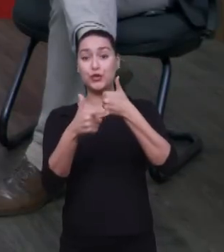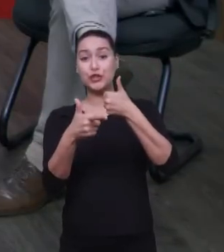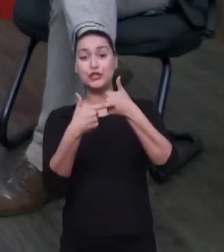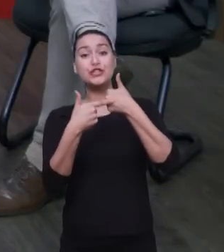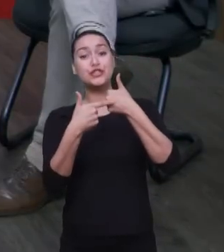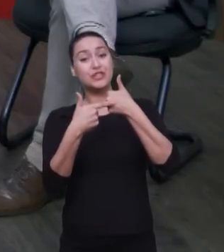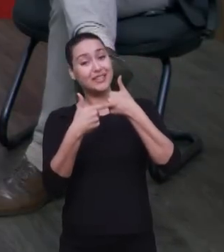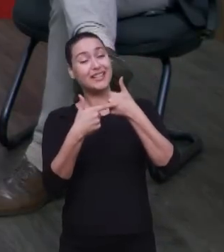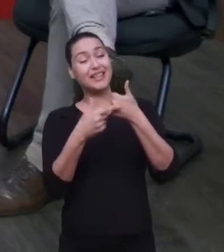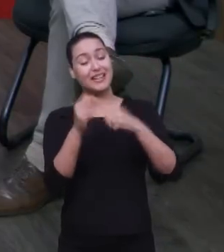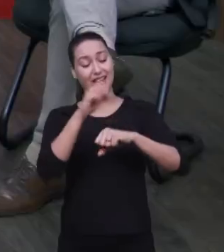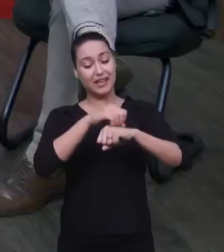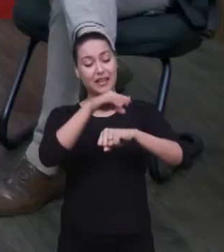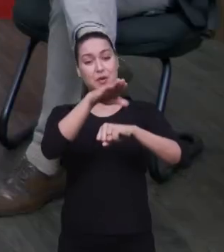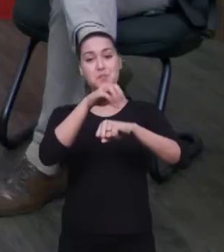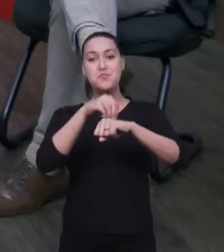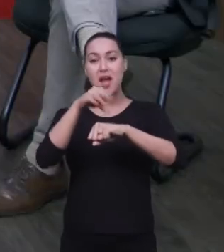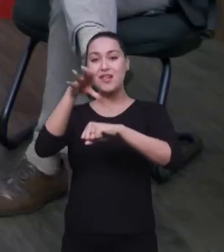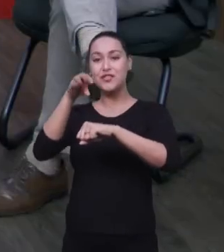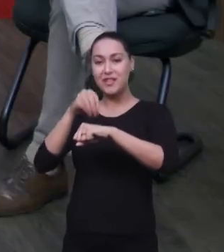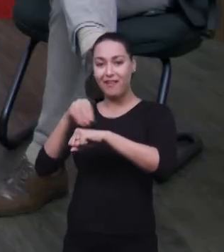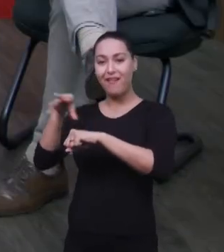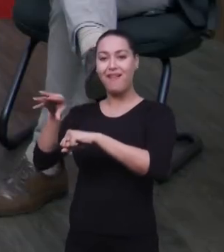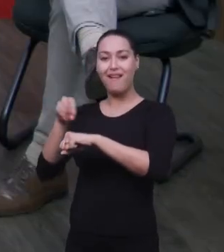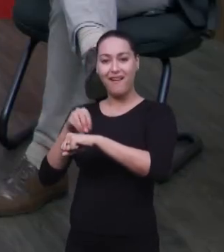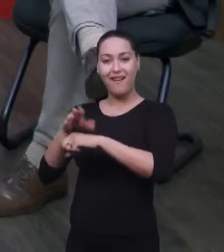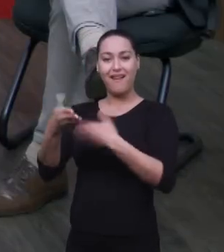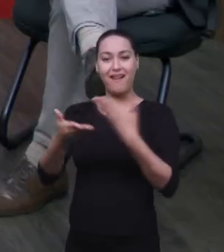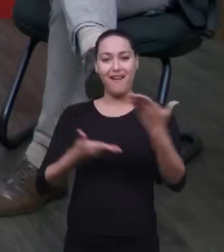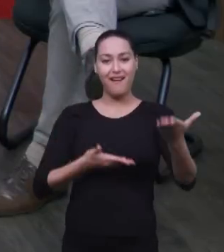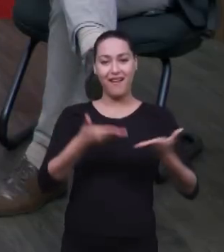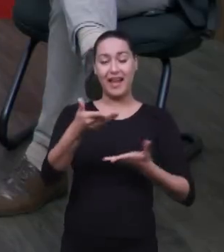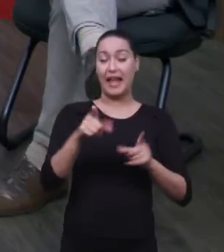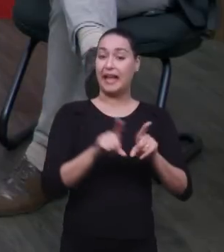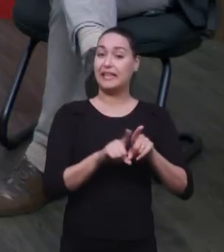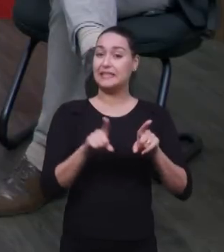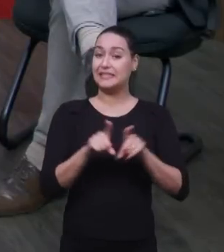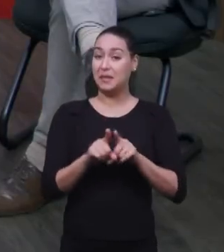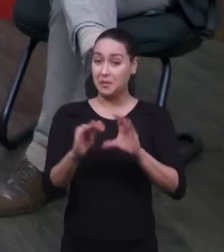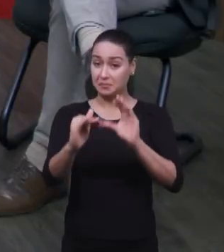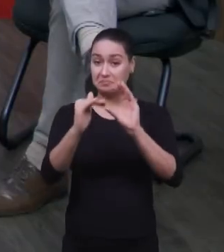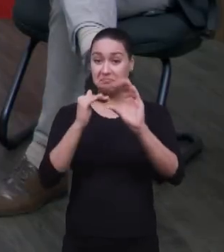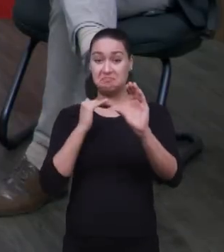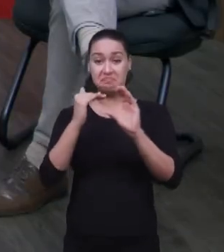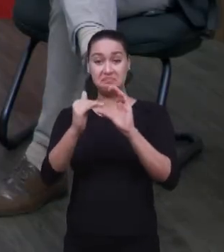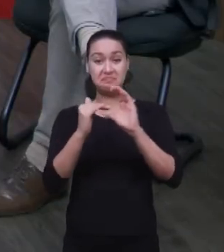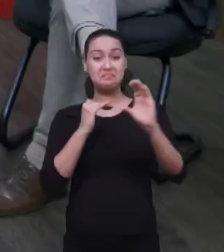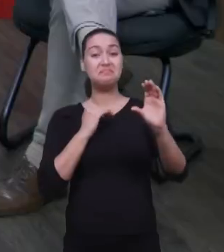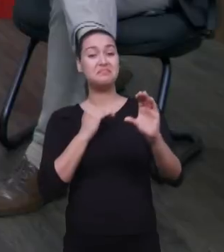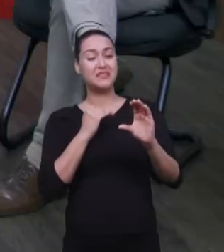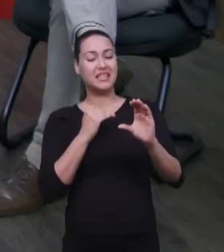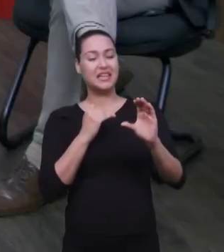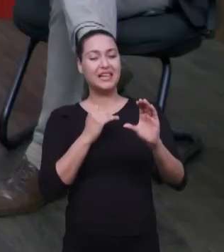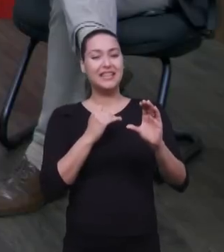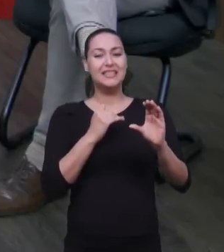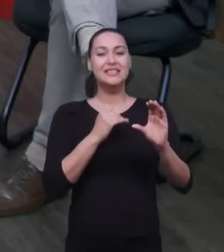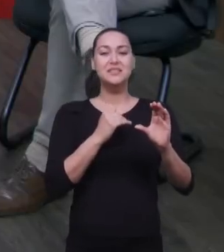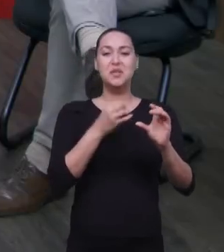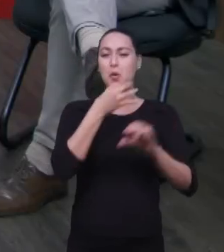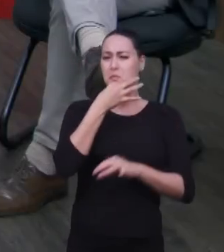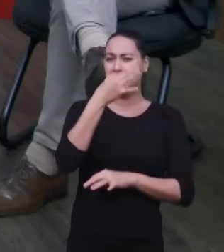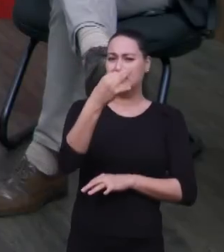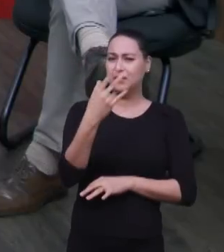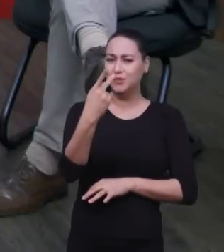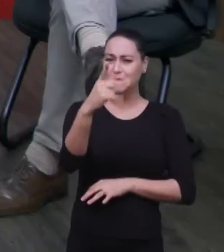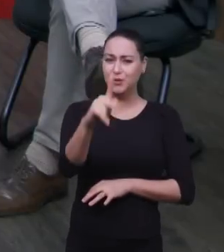conteúdo, você deve compartilhar e você também pode interagir conosco, você pode colocar o seu